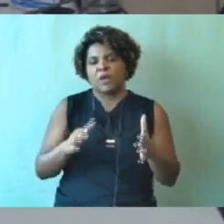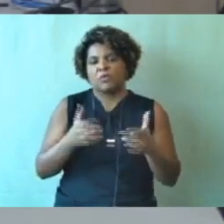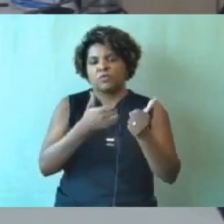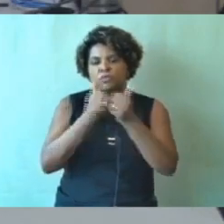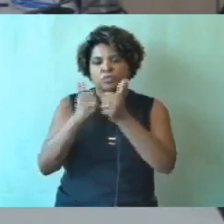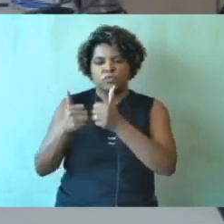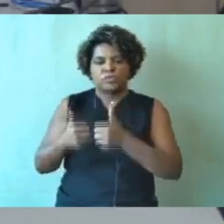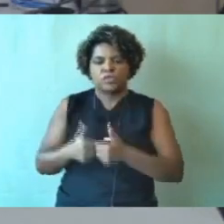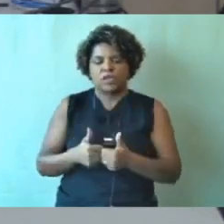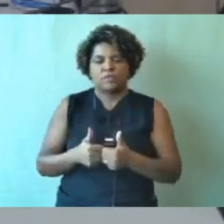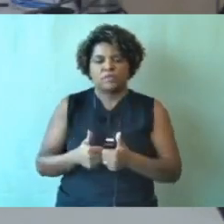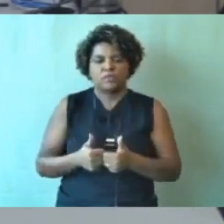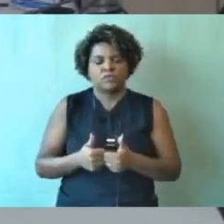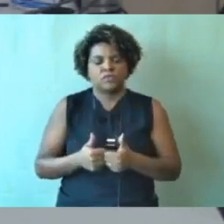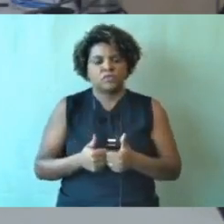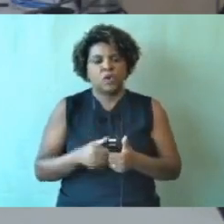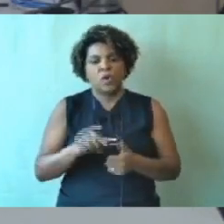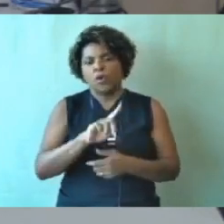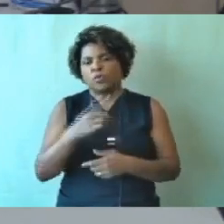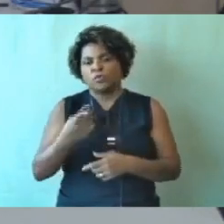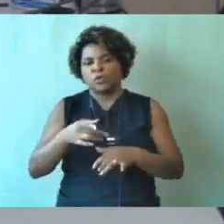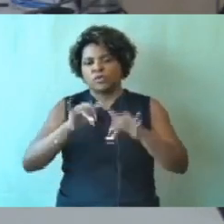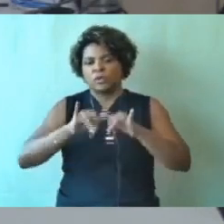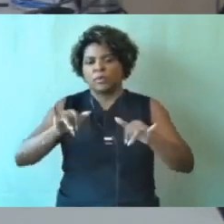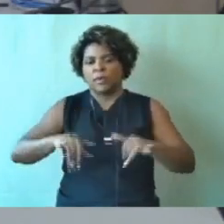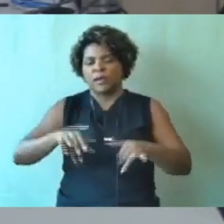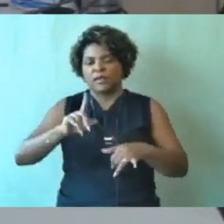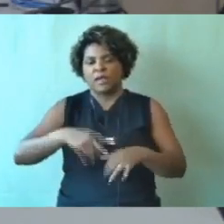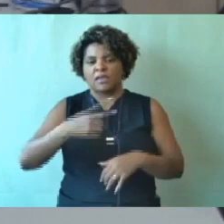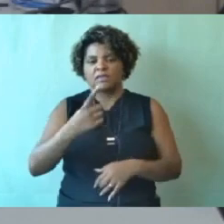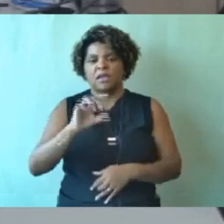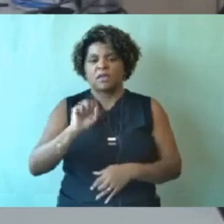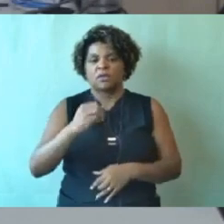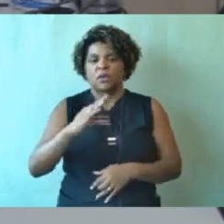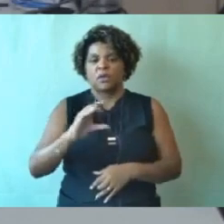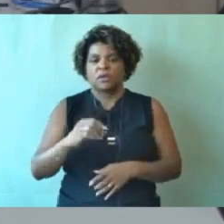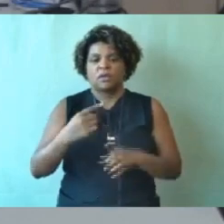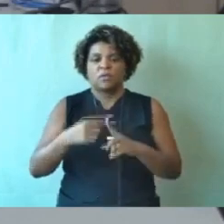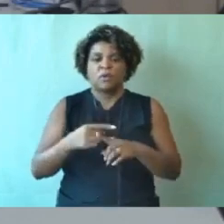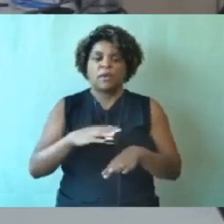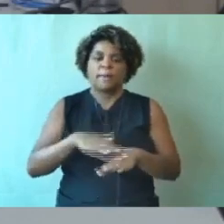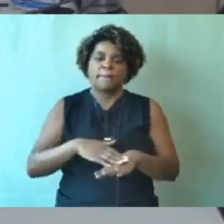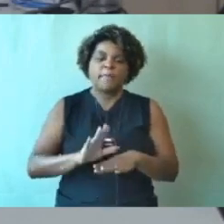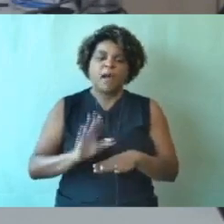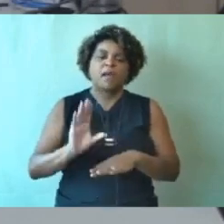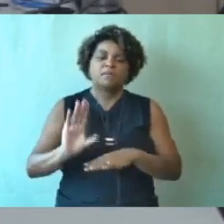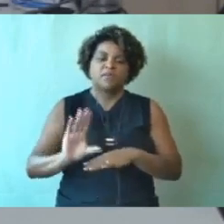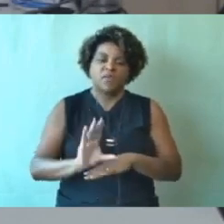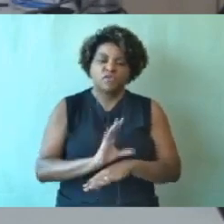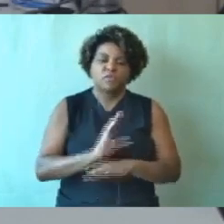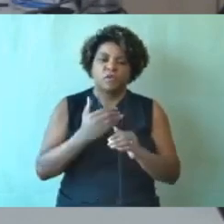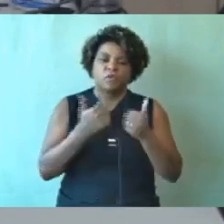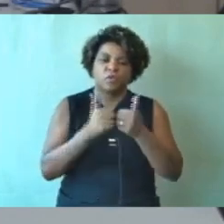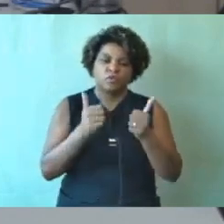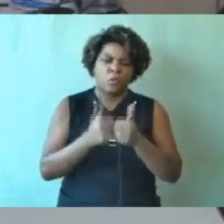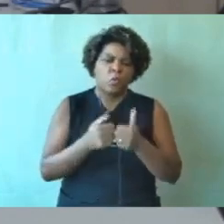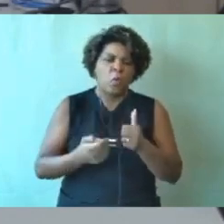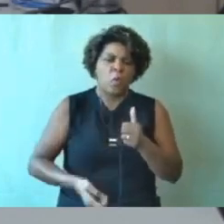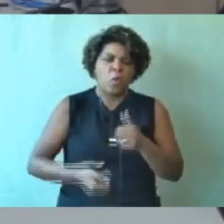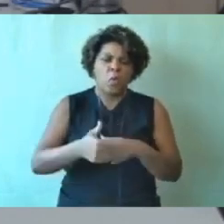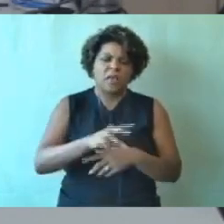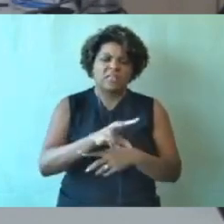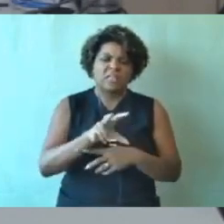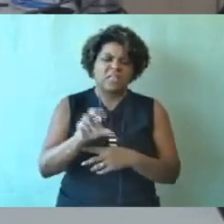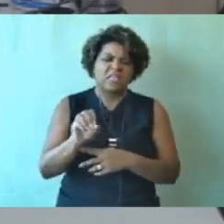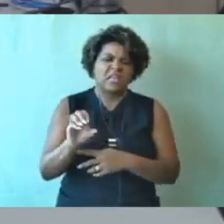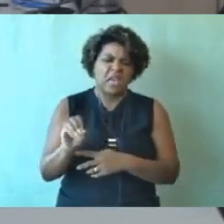são 180 por uma questão transitória, porque vai se investir em mais ônibus, provavelmente vai chegar em 500 e tantos, quase 600 ônibus,